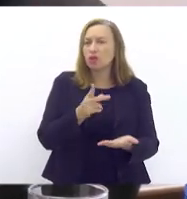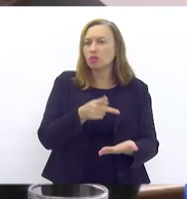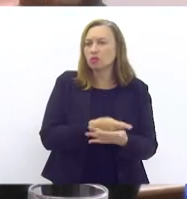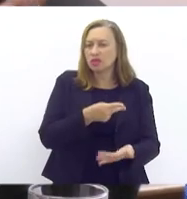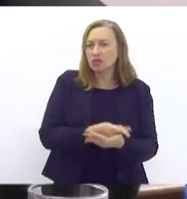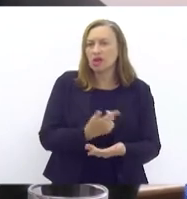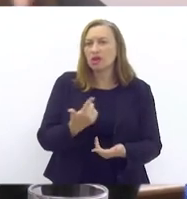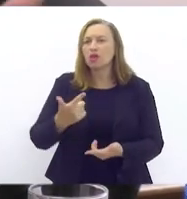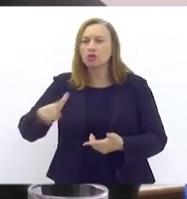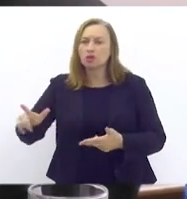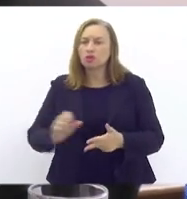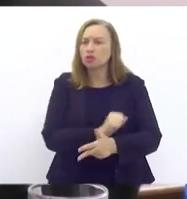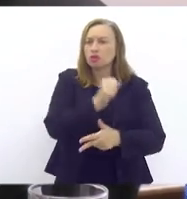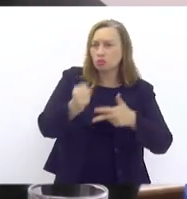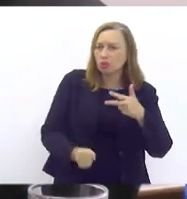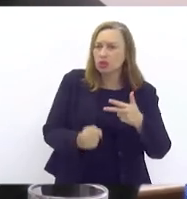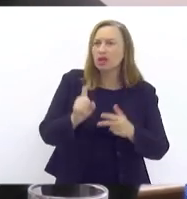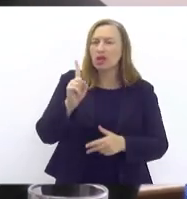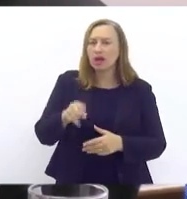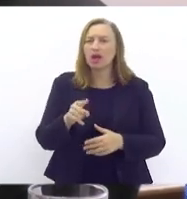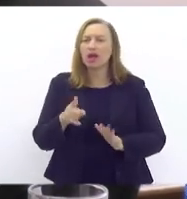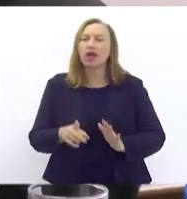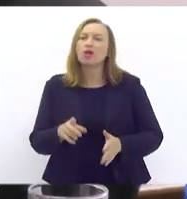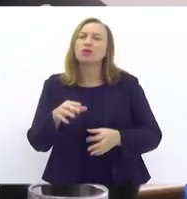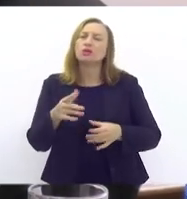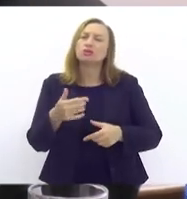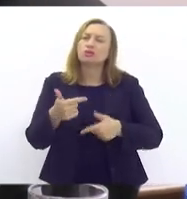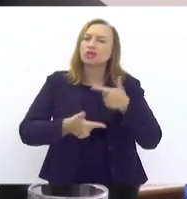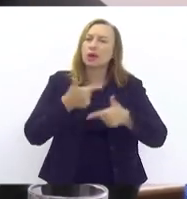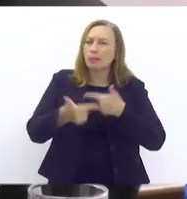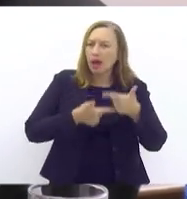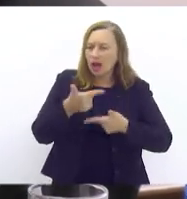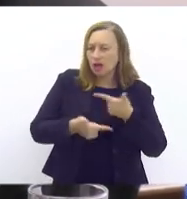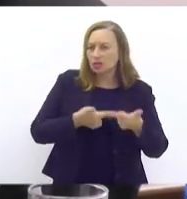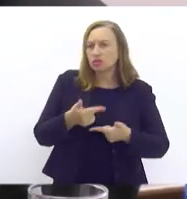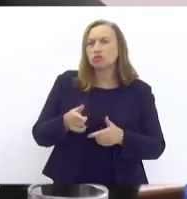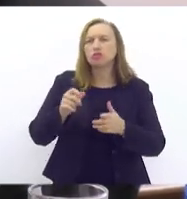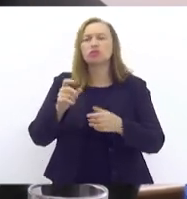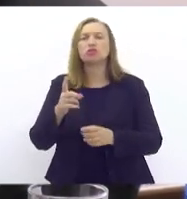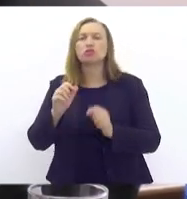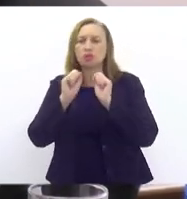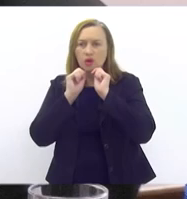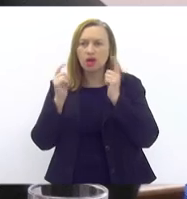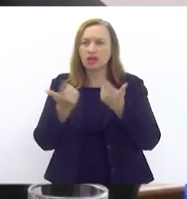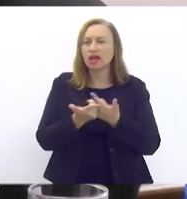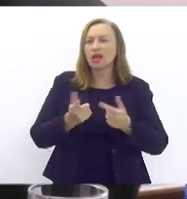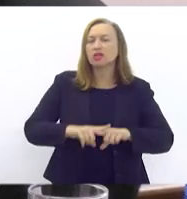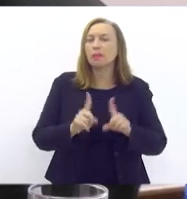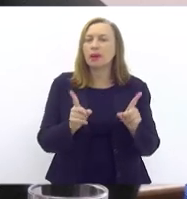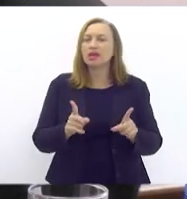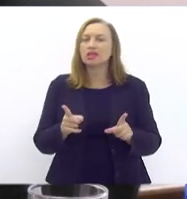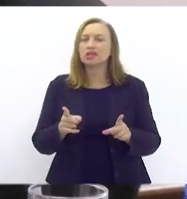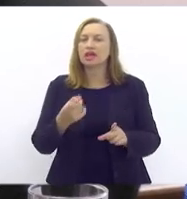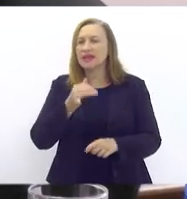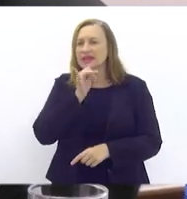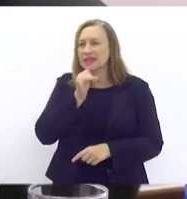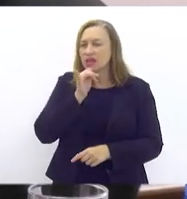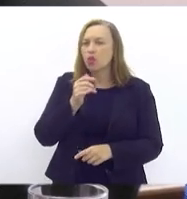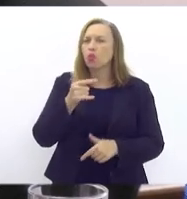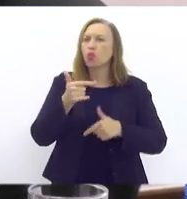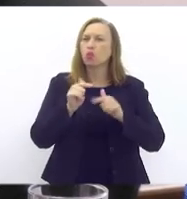outros poderes É essa a missão do Legislativo tendo em vista a independência entre eles mas por exemplo o trabalho da